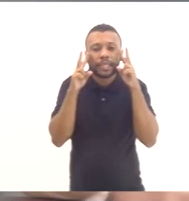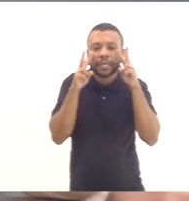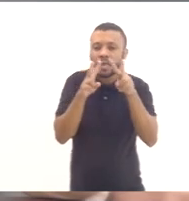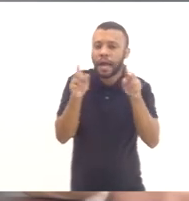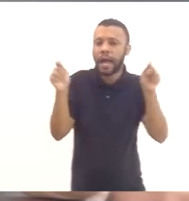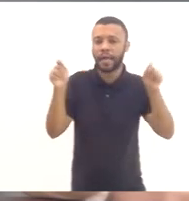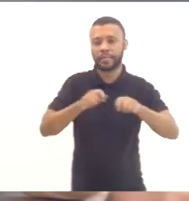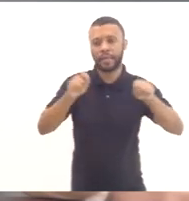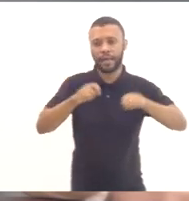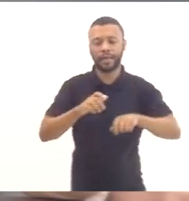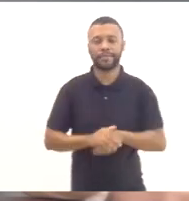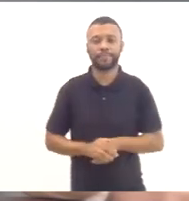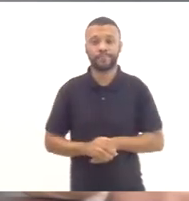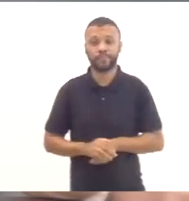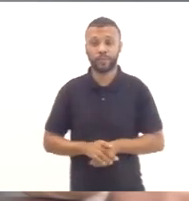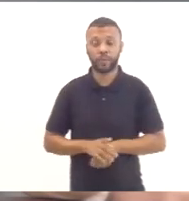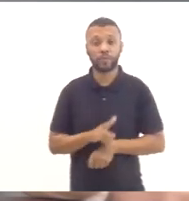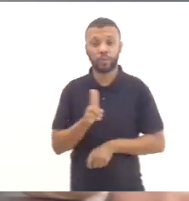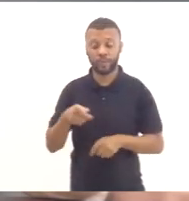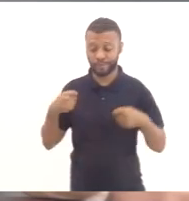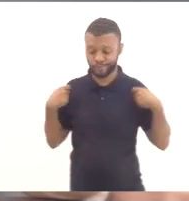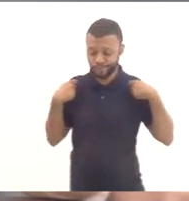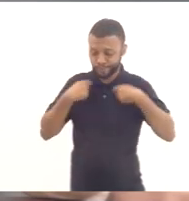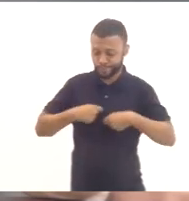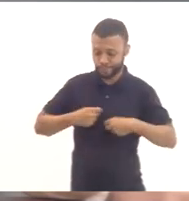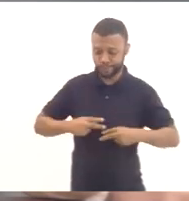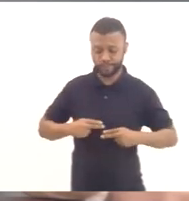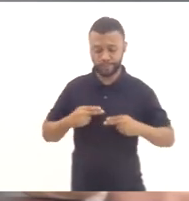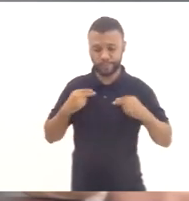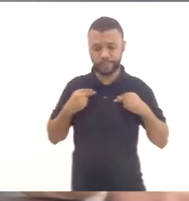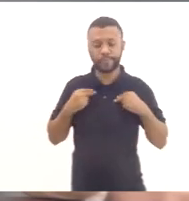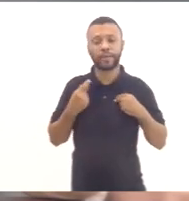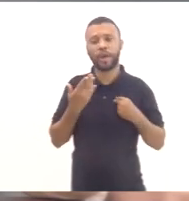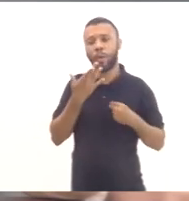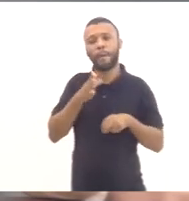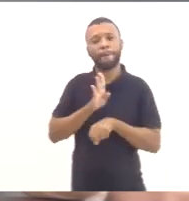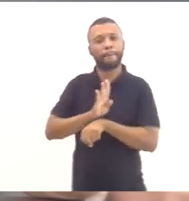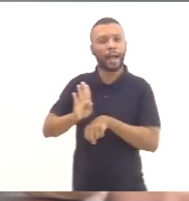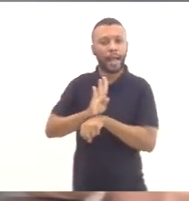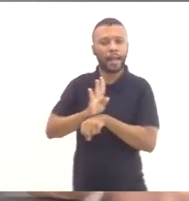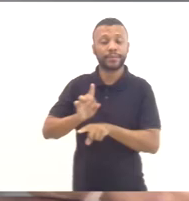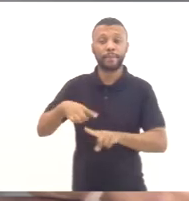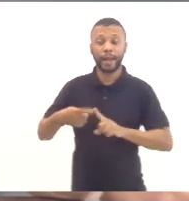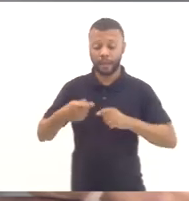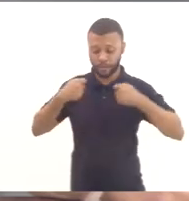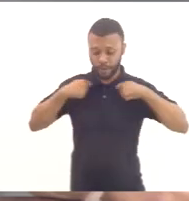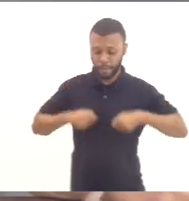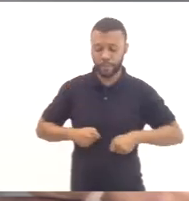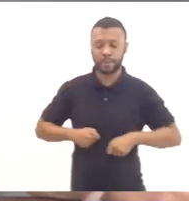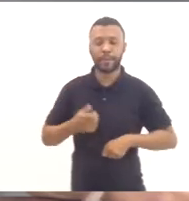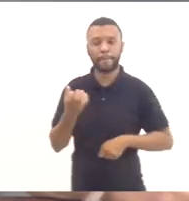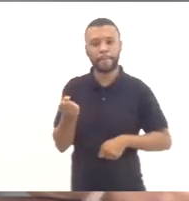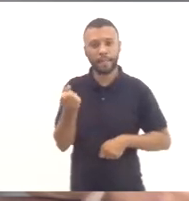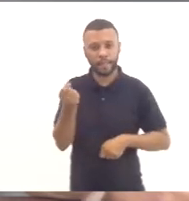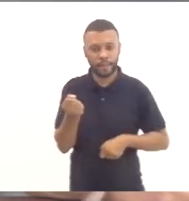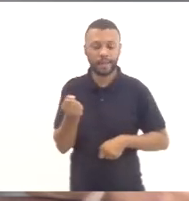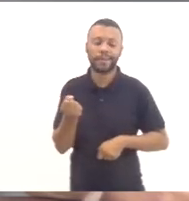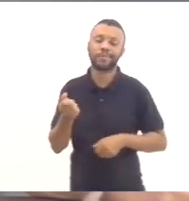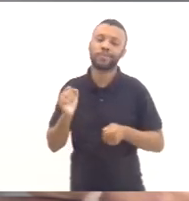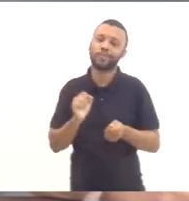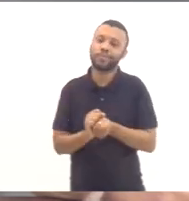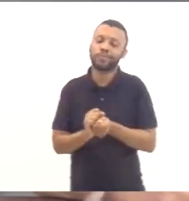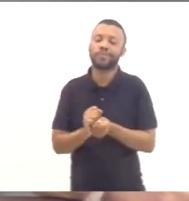um terninho bege com uma blusa branca e estou aqui na companhia de mais quatro